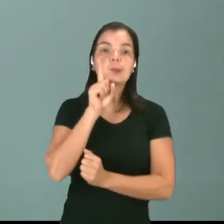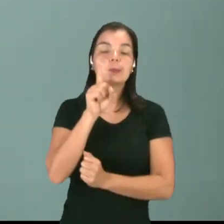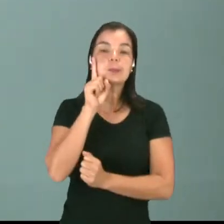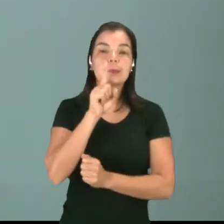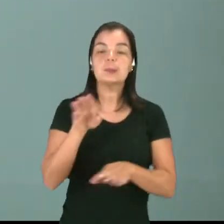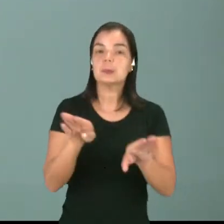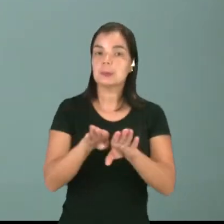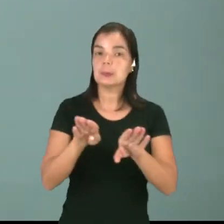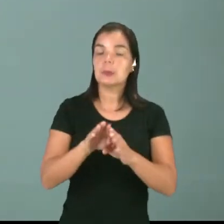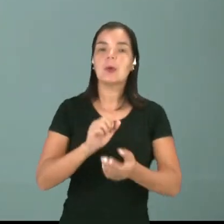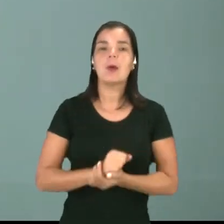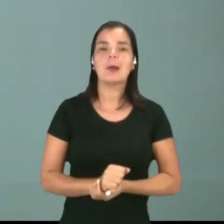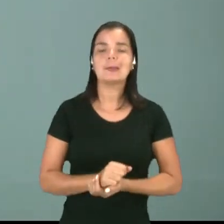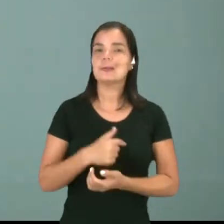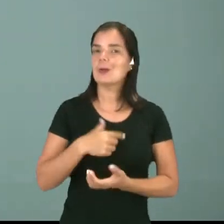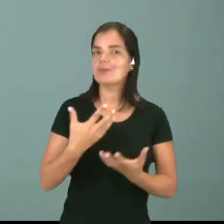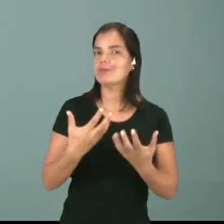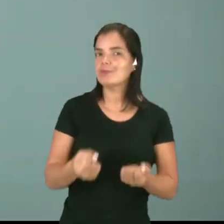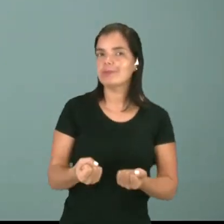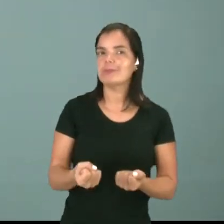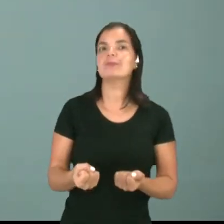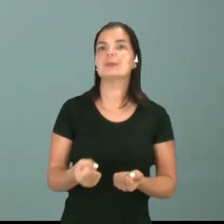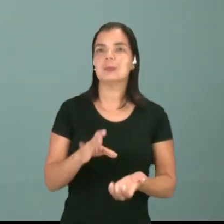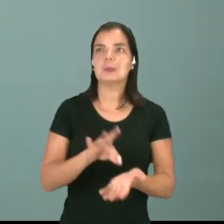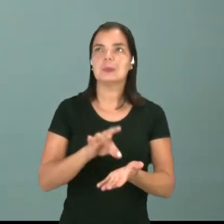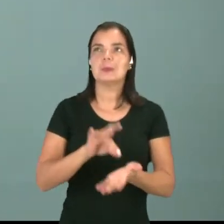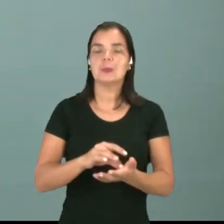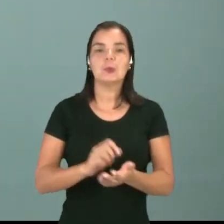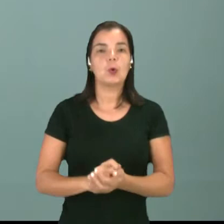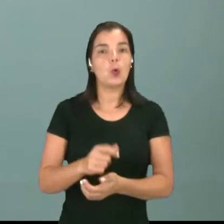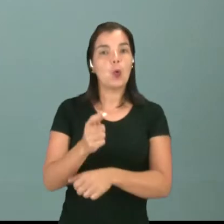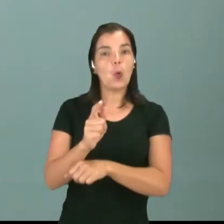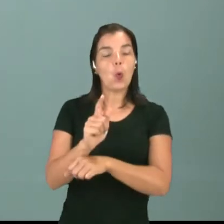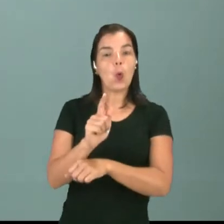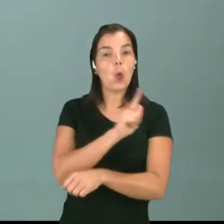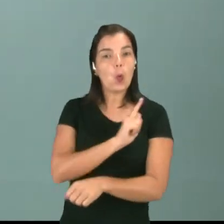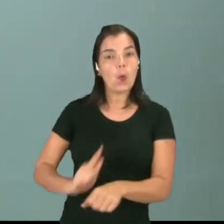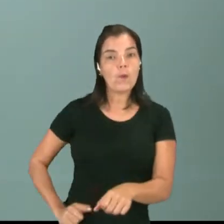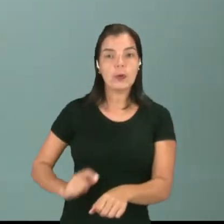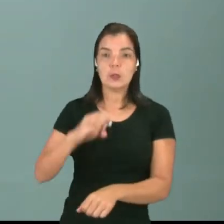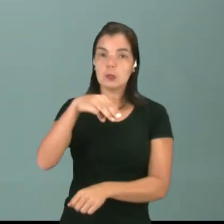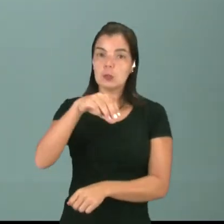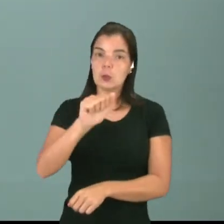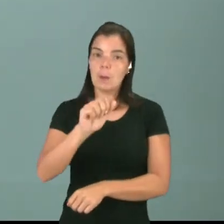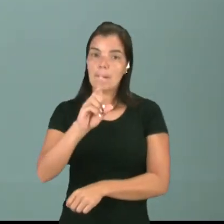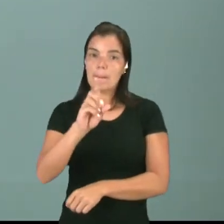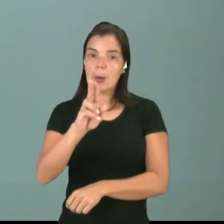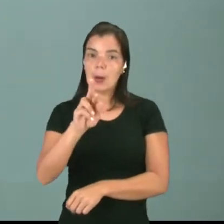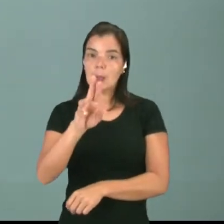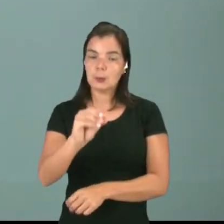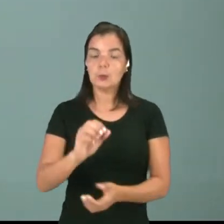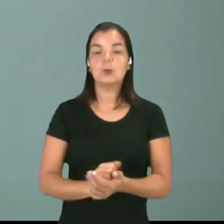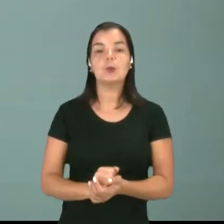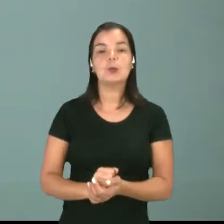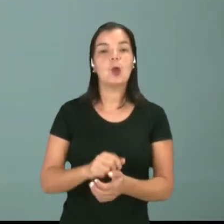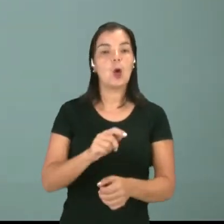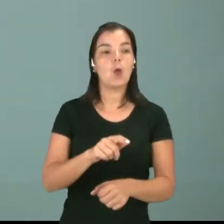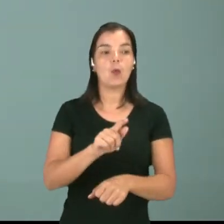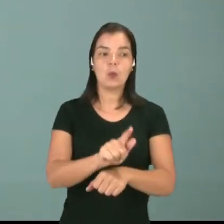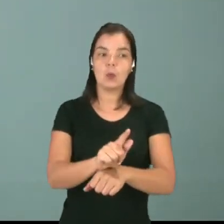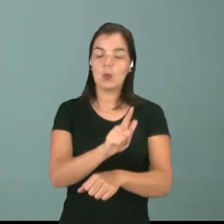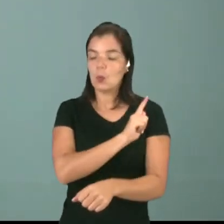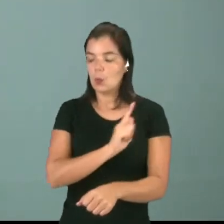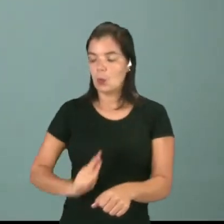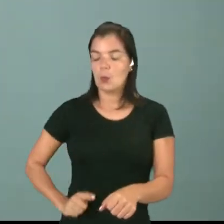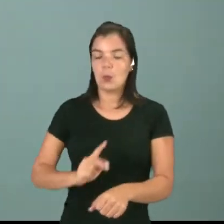pretendem, não admitem, na verdade, o governo de Maduro, e sim Guaidó, que é um governo provisório, que é indicado